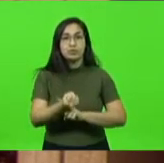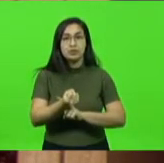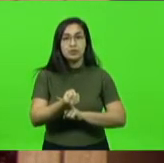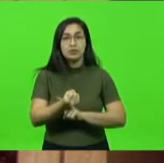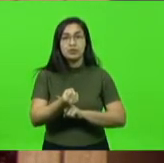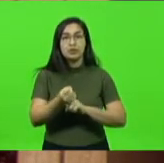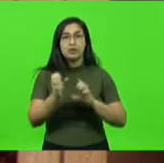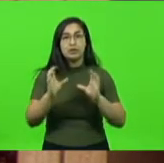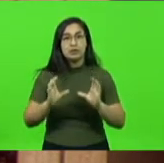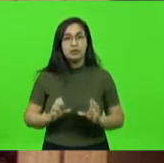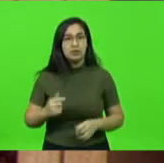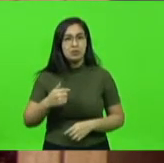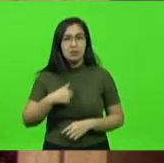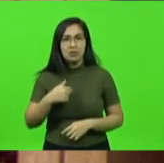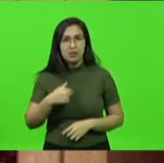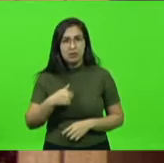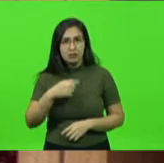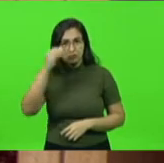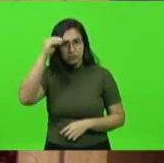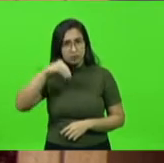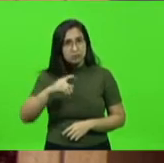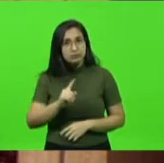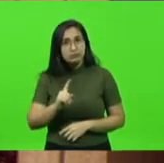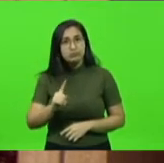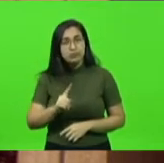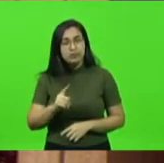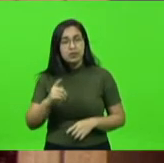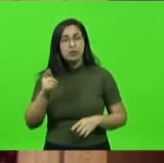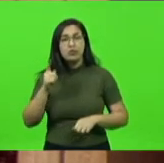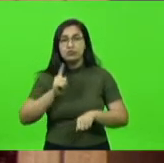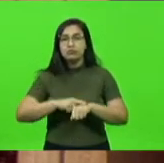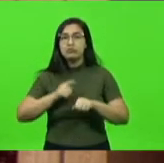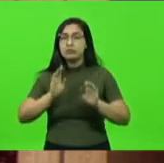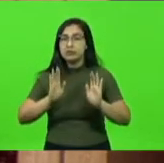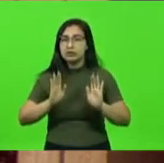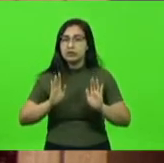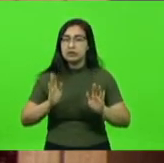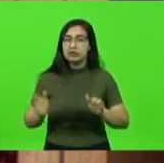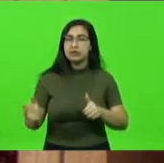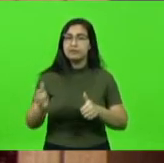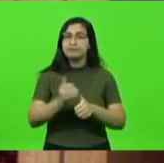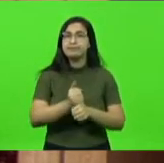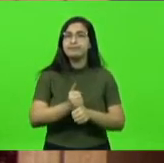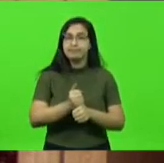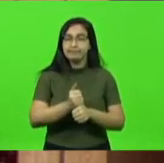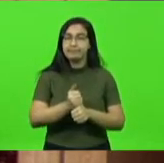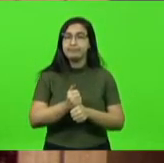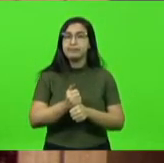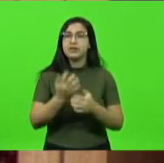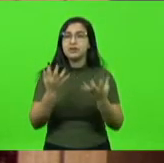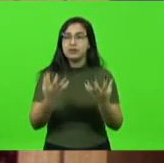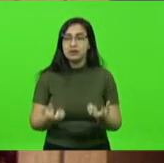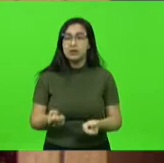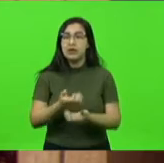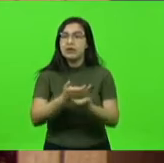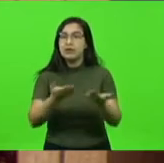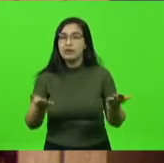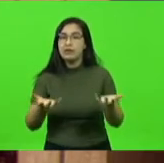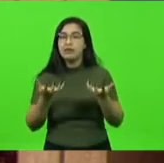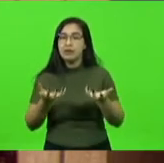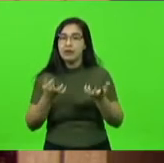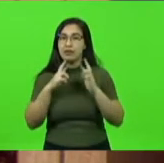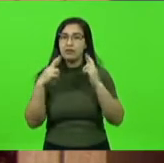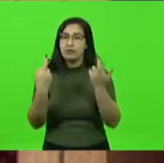tergiversei. Imediatamente assumi a condição de amparar os colegas que desejavam fazer uma audiência pública nesta